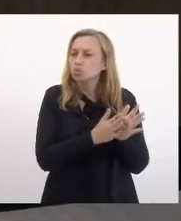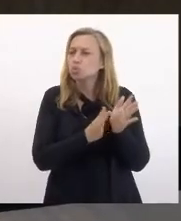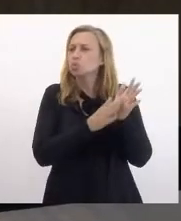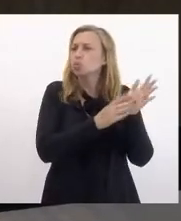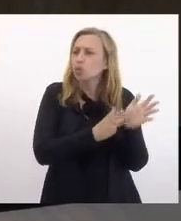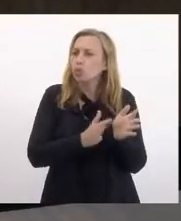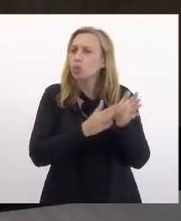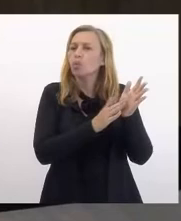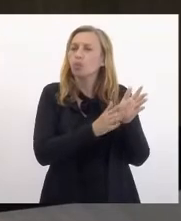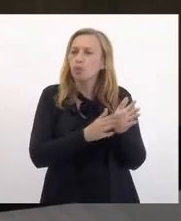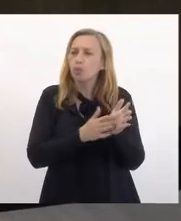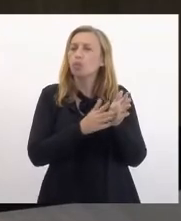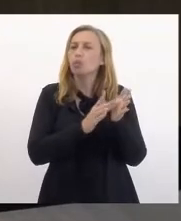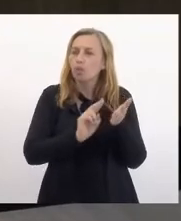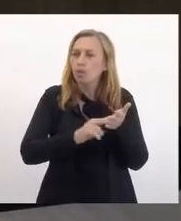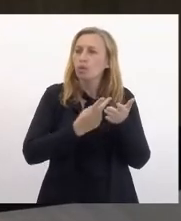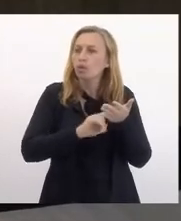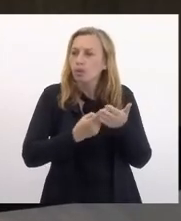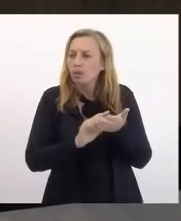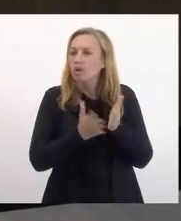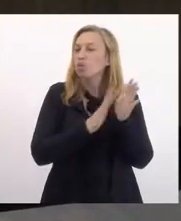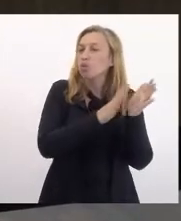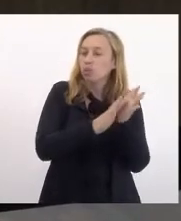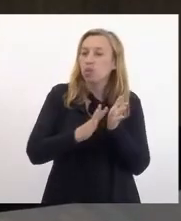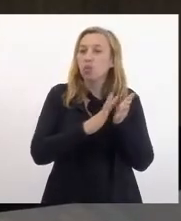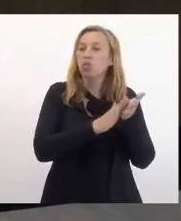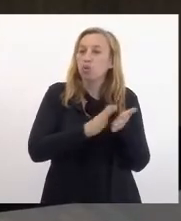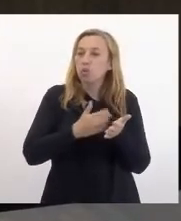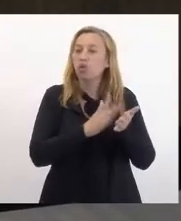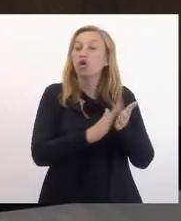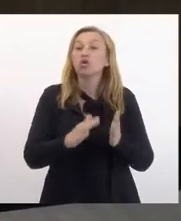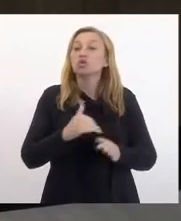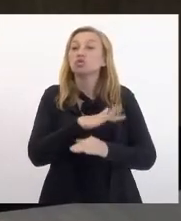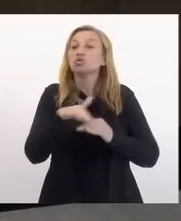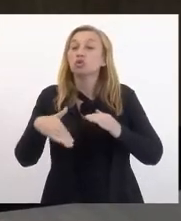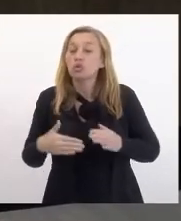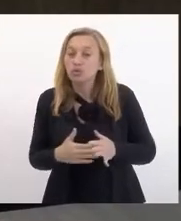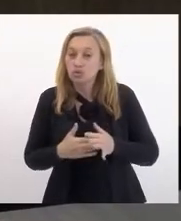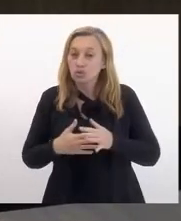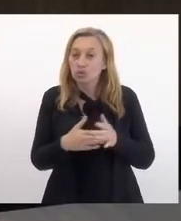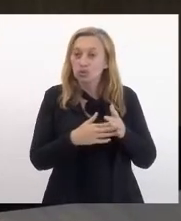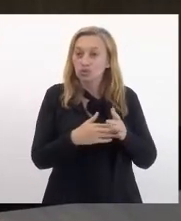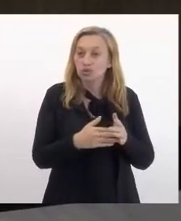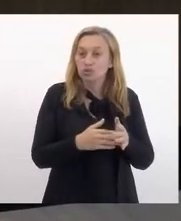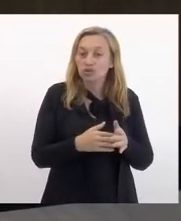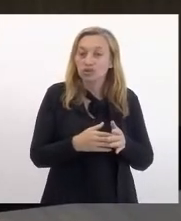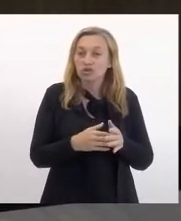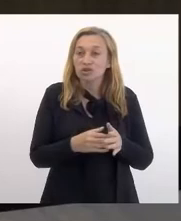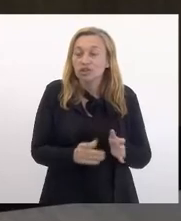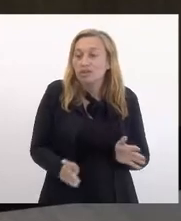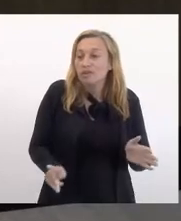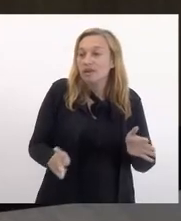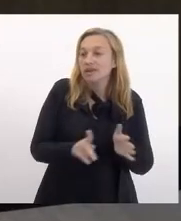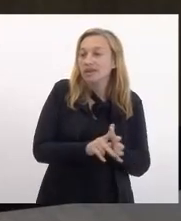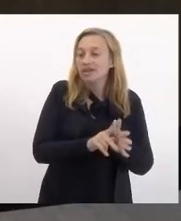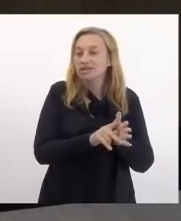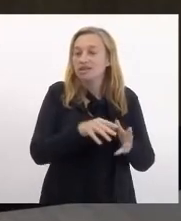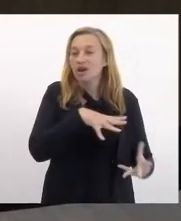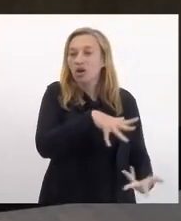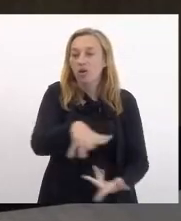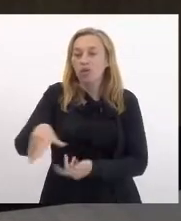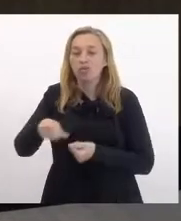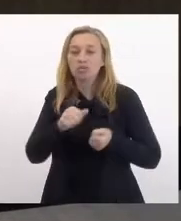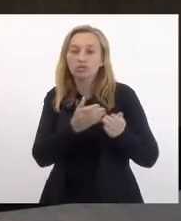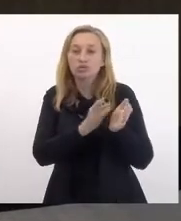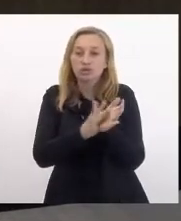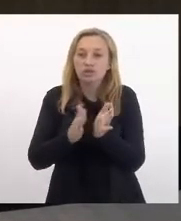quem interpreta samba, ou seja, todos aqueles que vivem no mundo do samba,